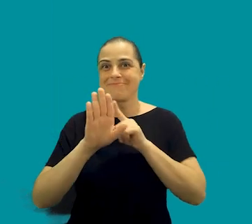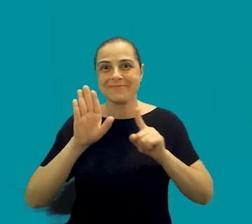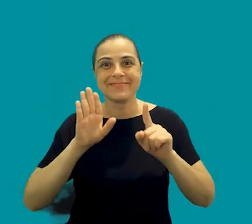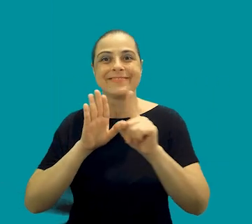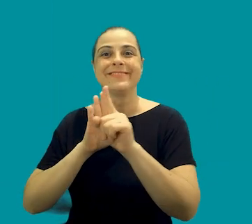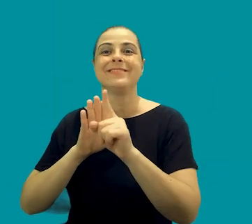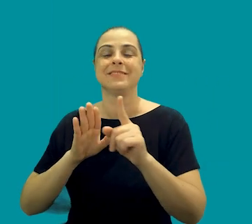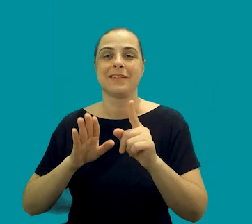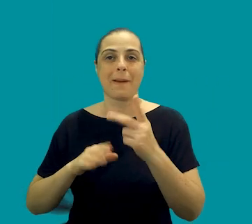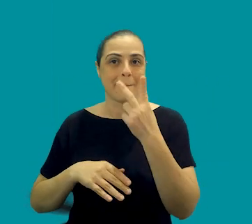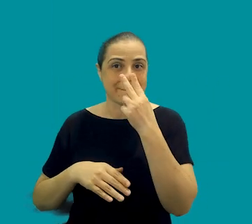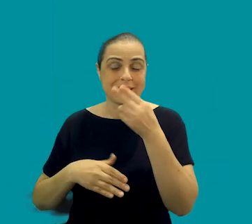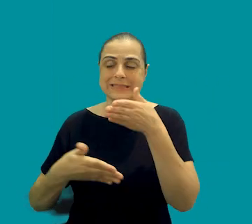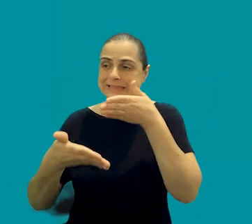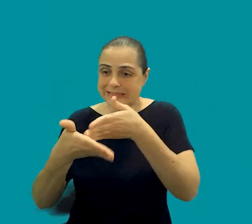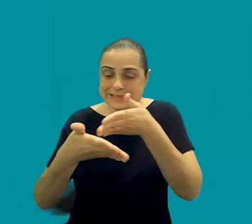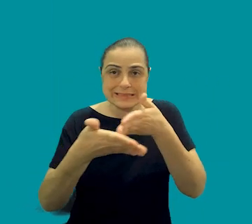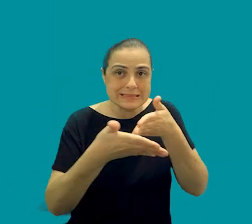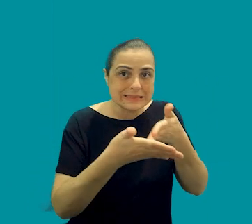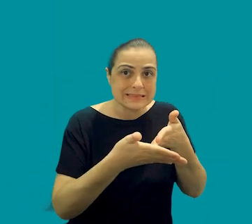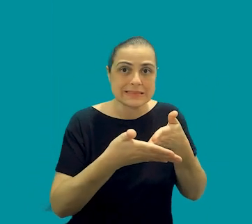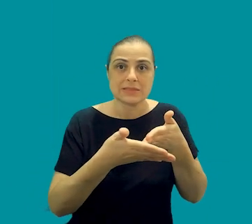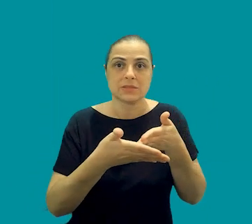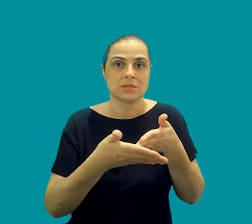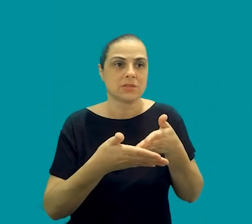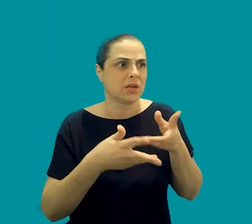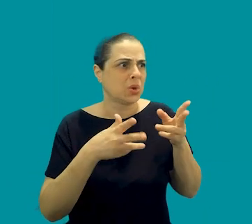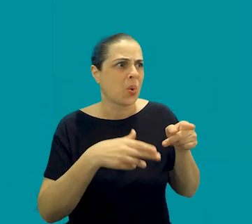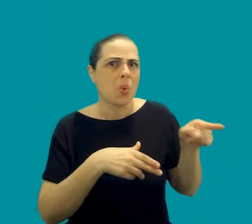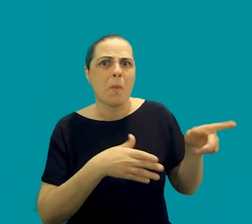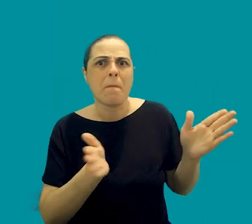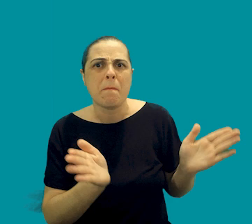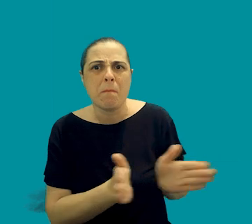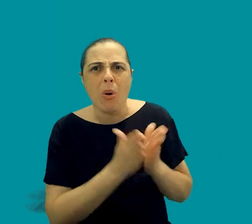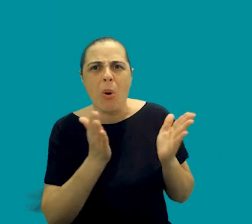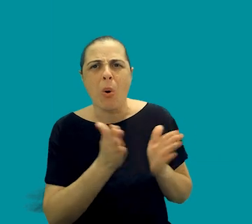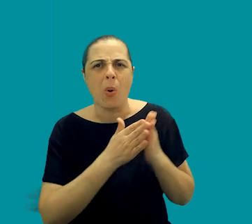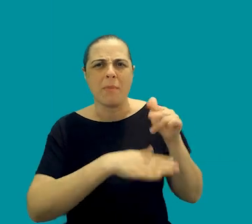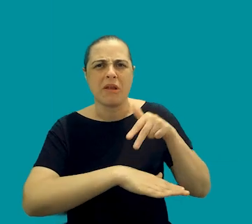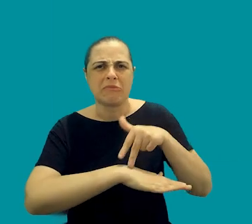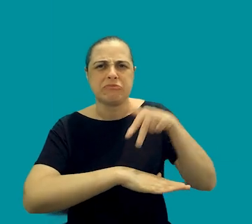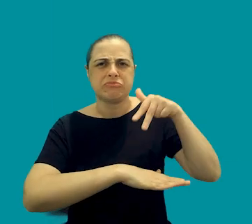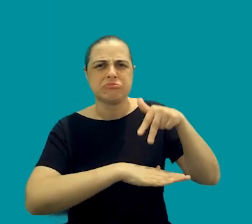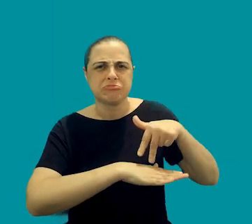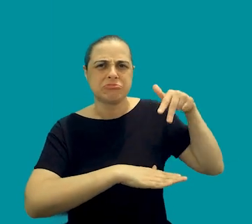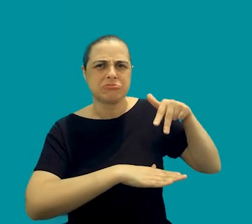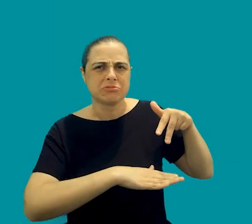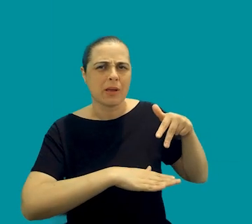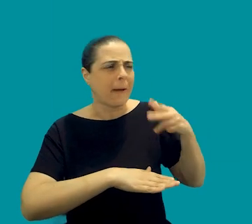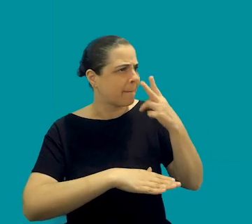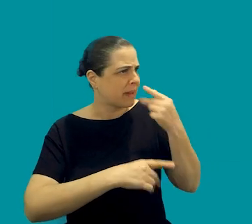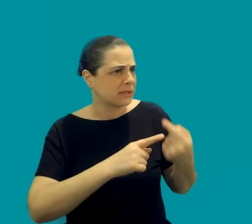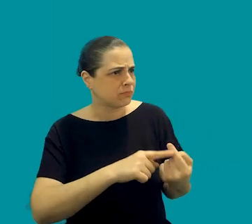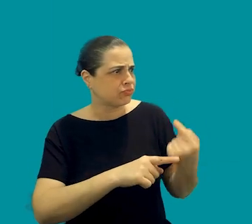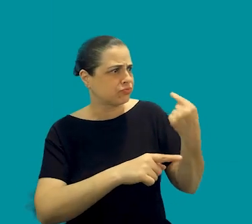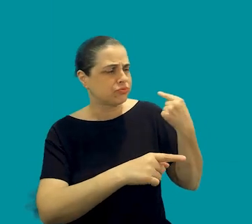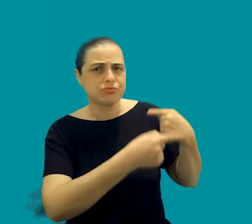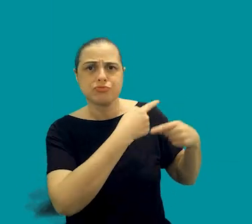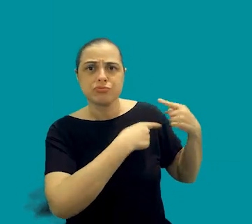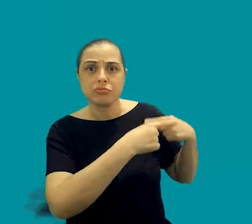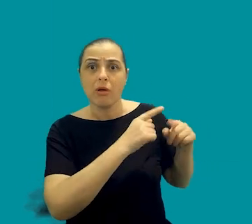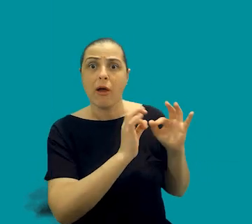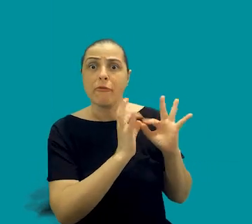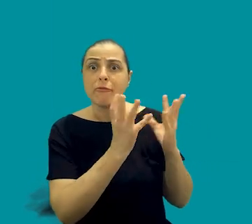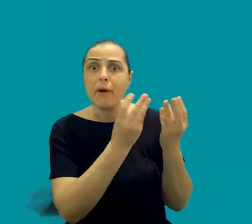assim, vai quebrando aquele círculo da vulnerabilidade, que muitas vezes a gente vê são intergeracionais. A